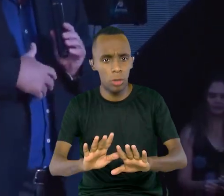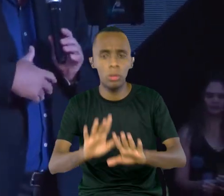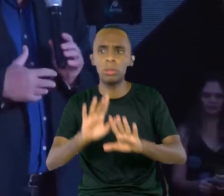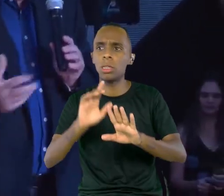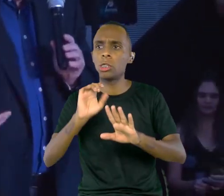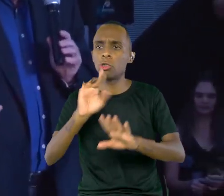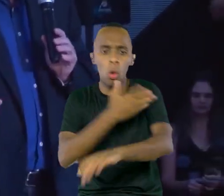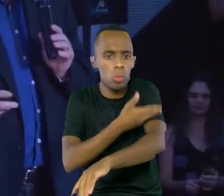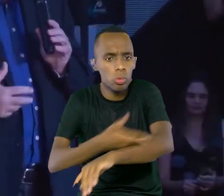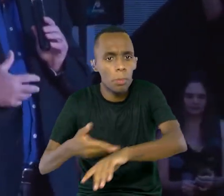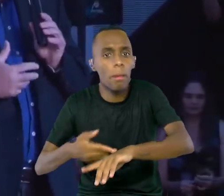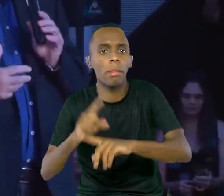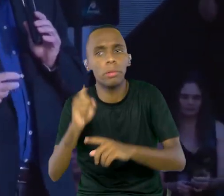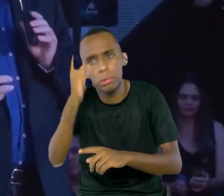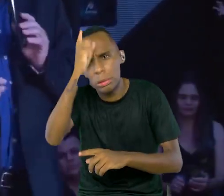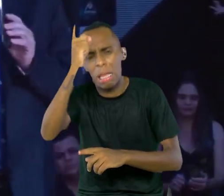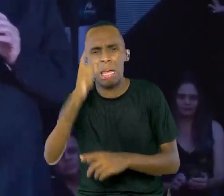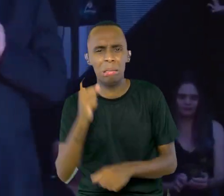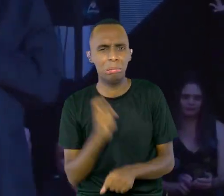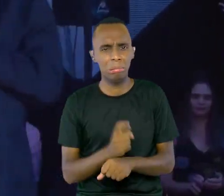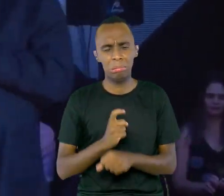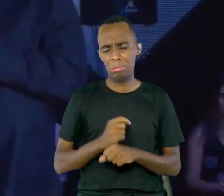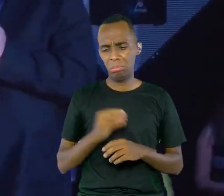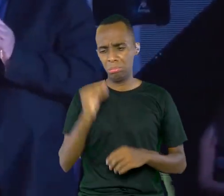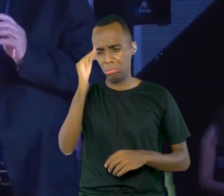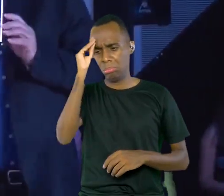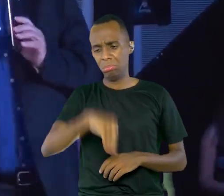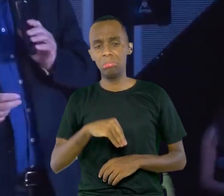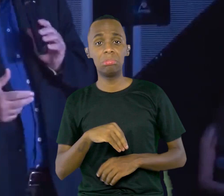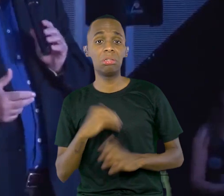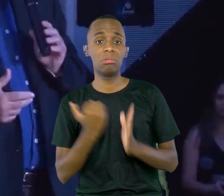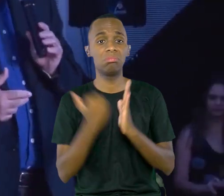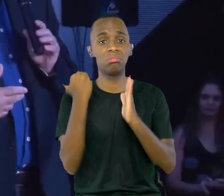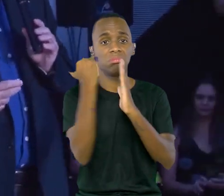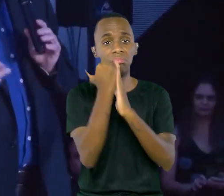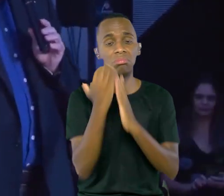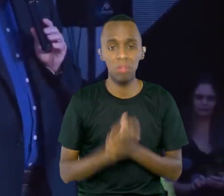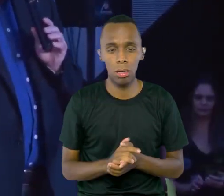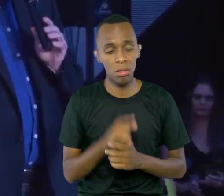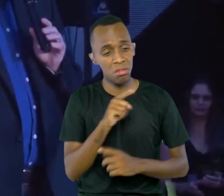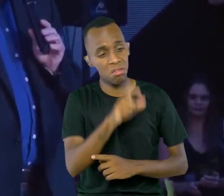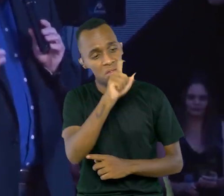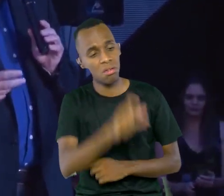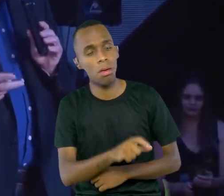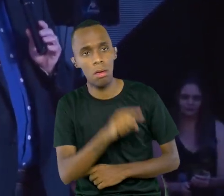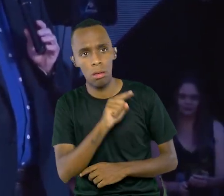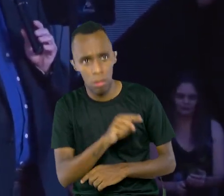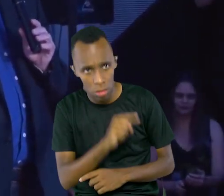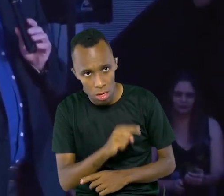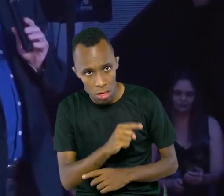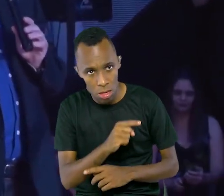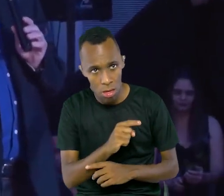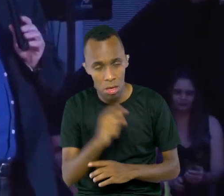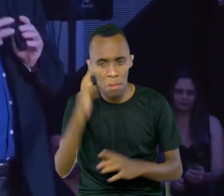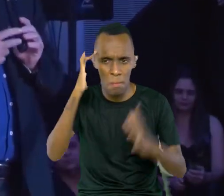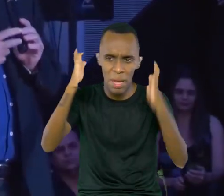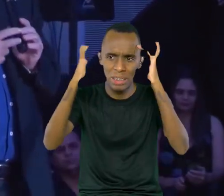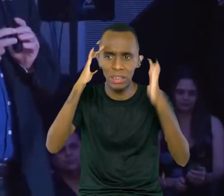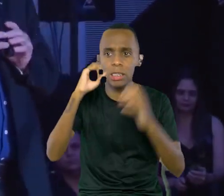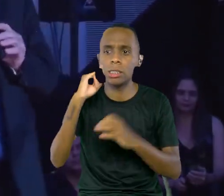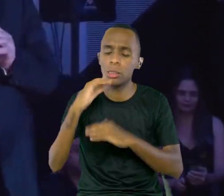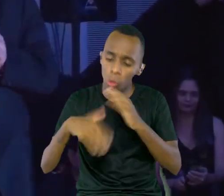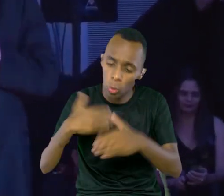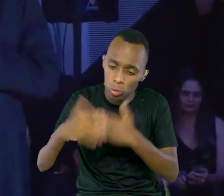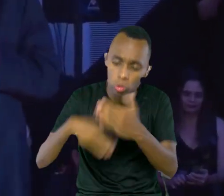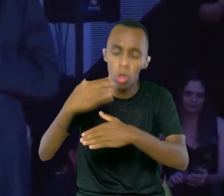gente não se habitue com essa ideia da arrogância, da petulância, daquele que de modo algum